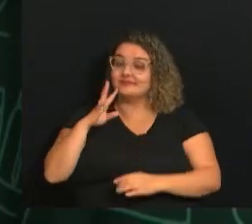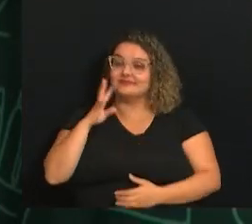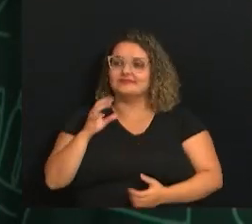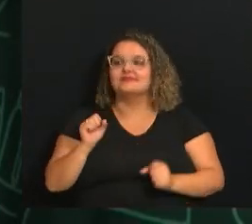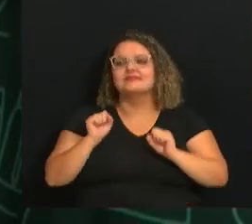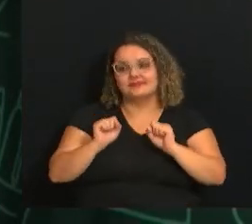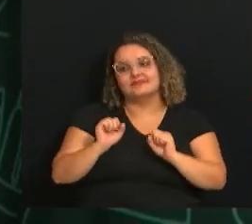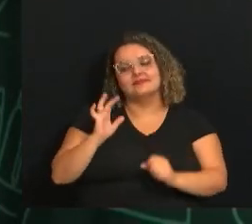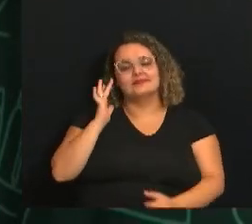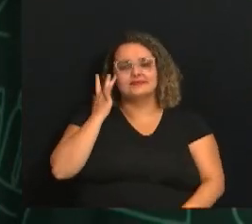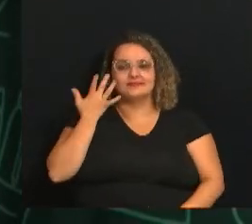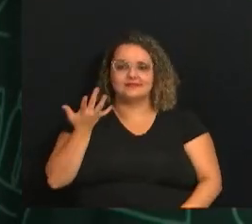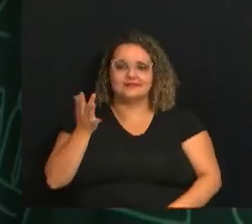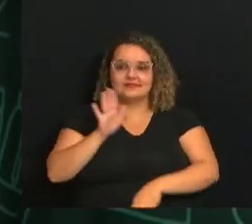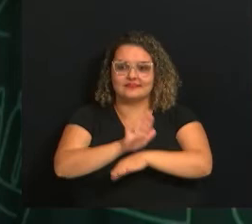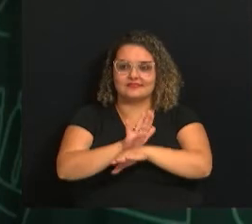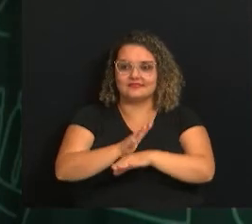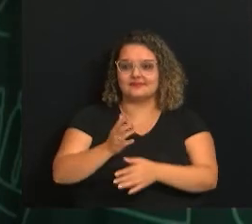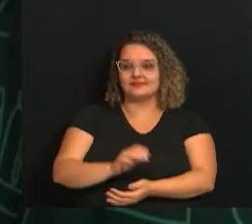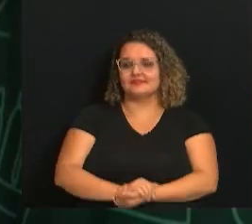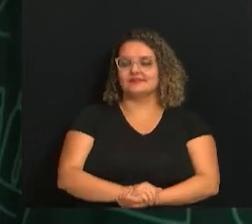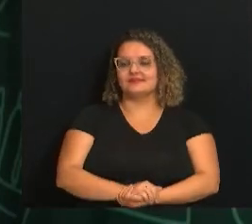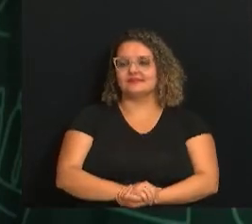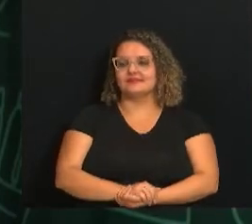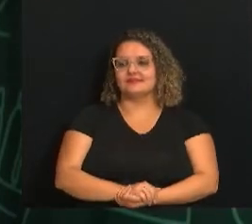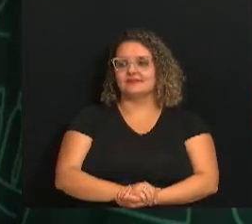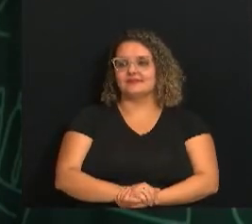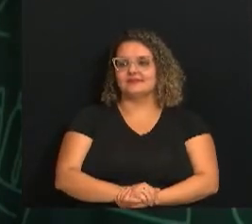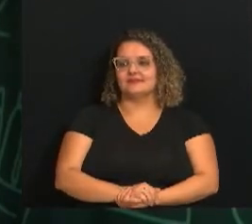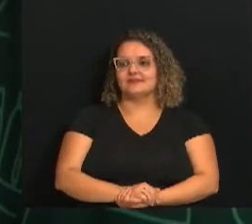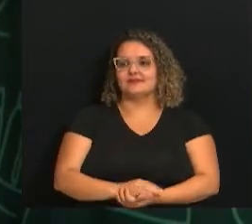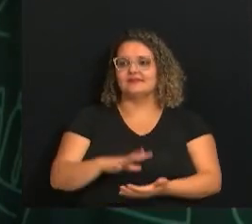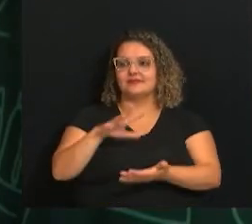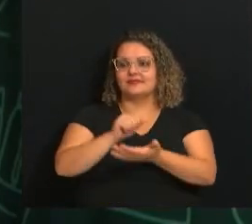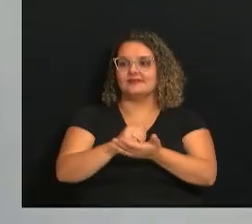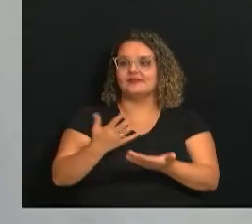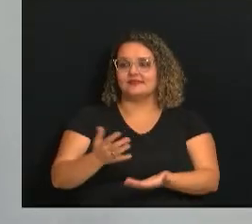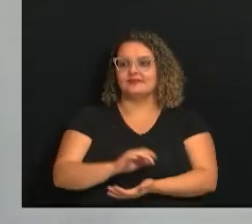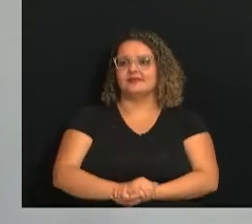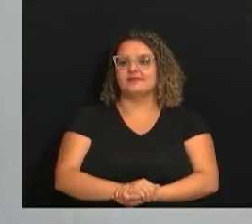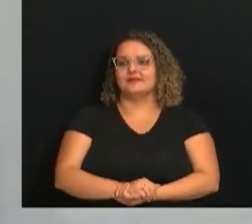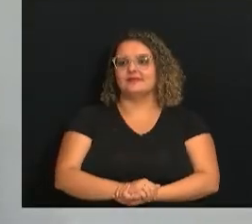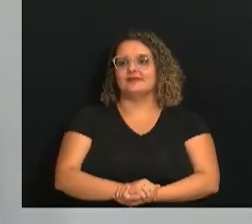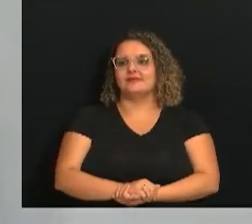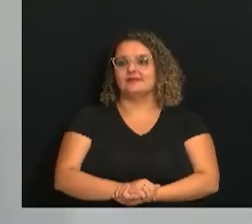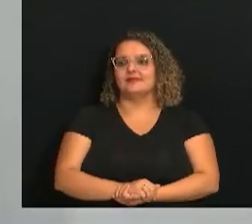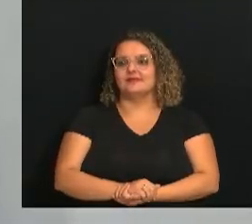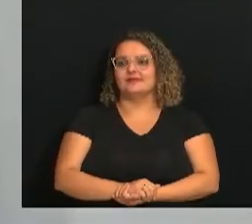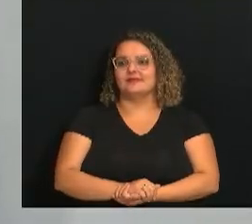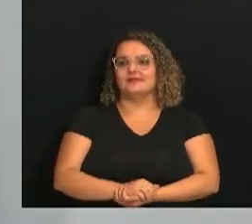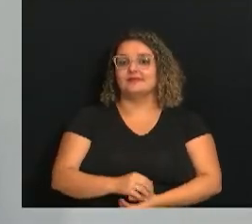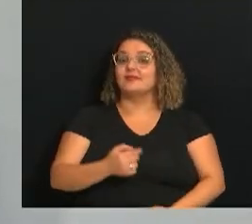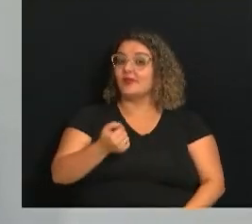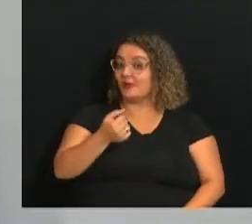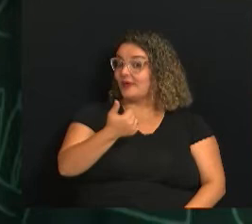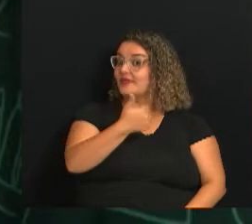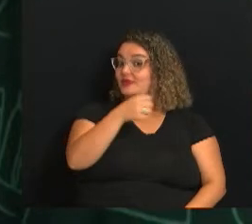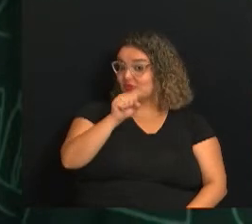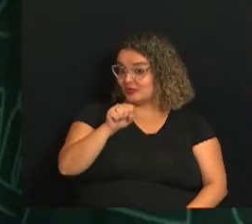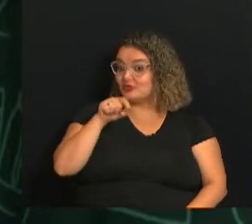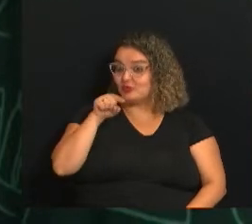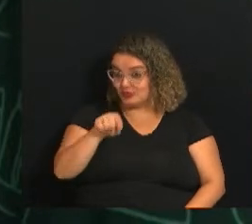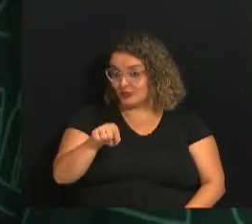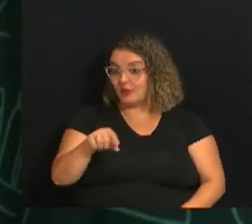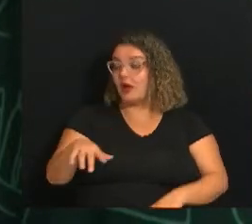ajudar, né, as pessoas. Já tem quantos inscritos lá, Caião? Quase 18 mil. Quase 18 mil. 18